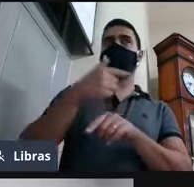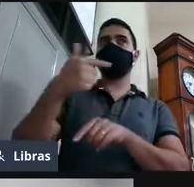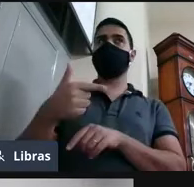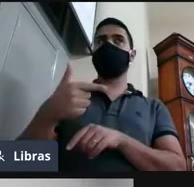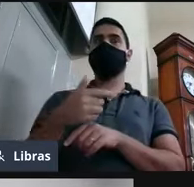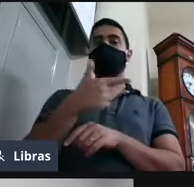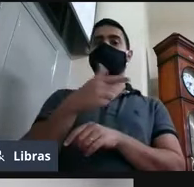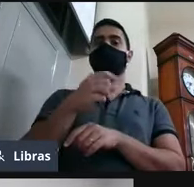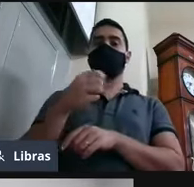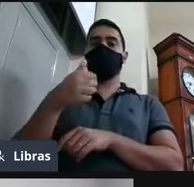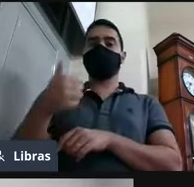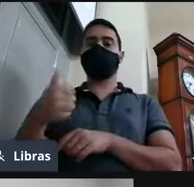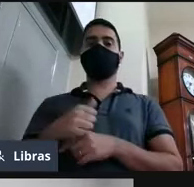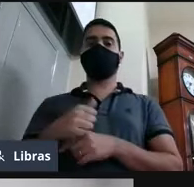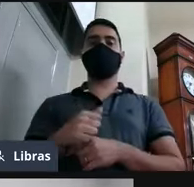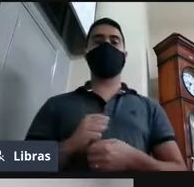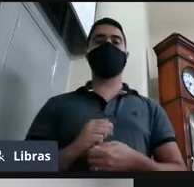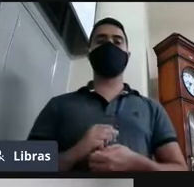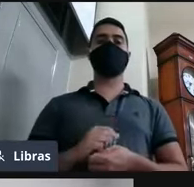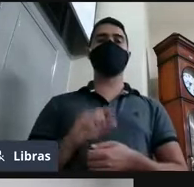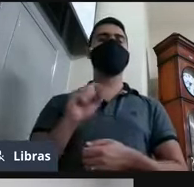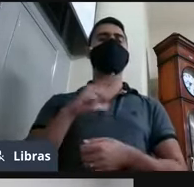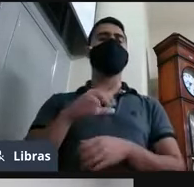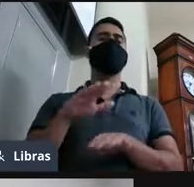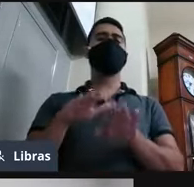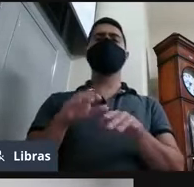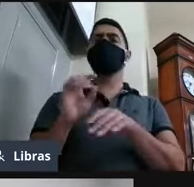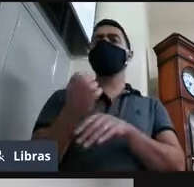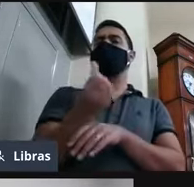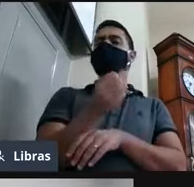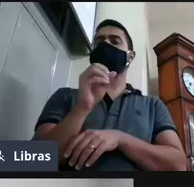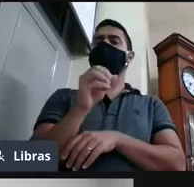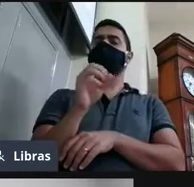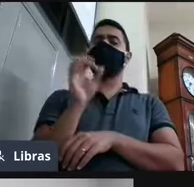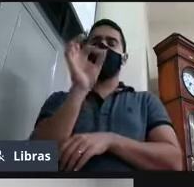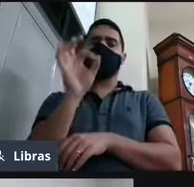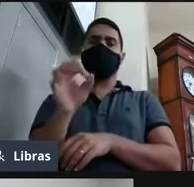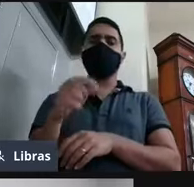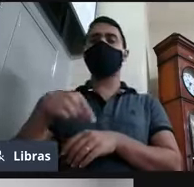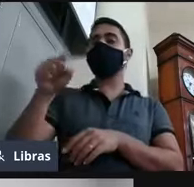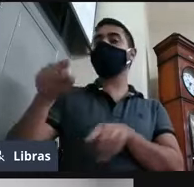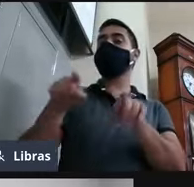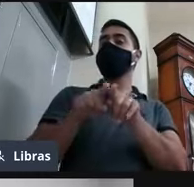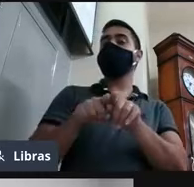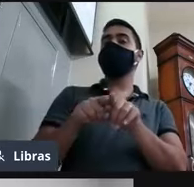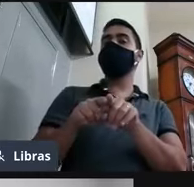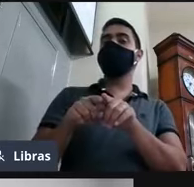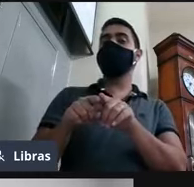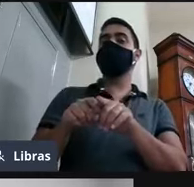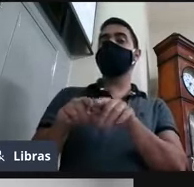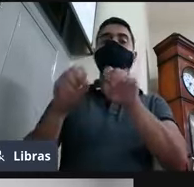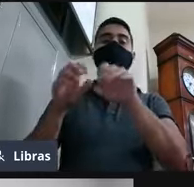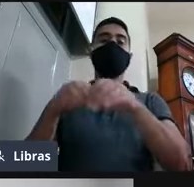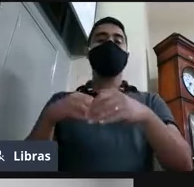Constituição Federal, sendo que o mínimo de 60% desses recursos deve ser destinado anualmente à remuneração dos profissionais do magistério.